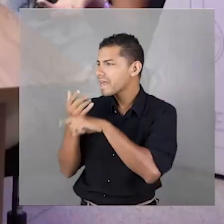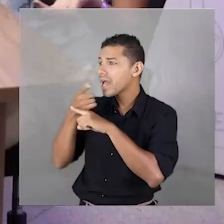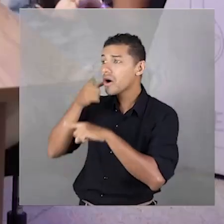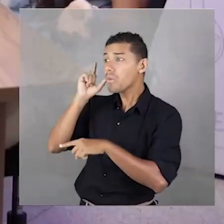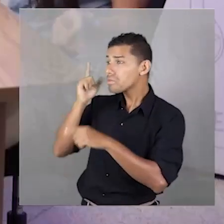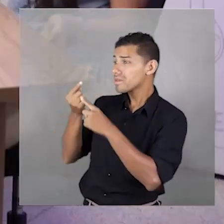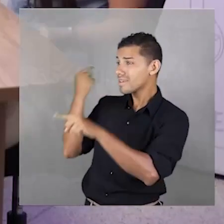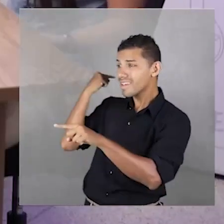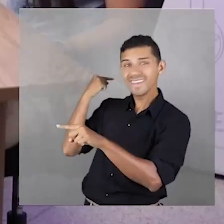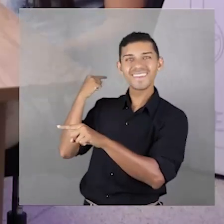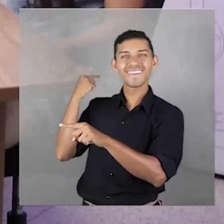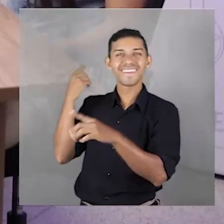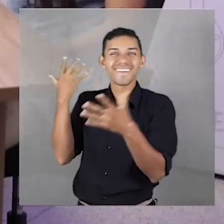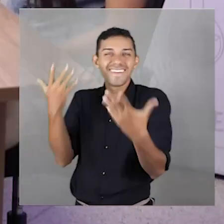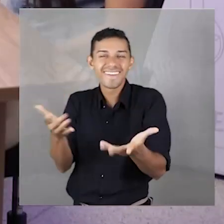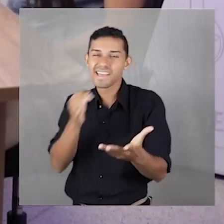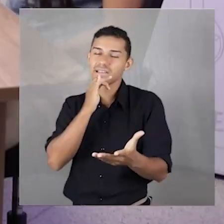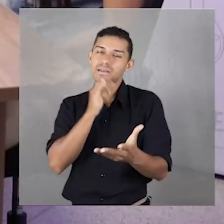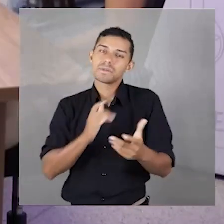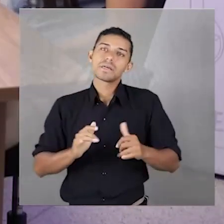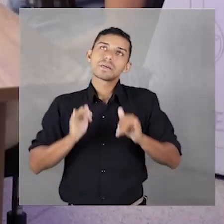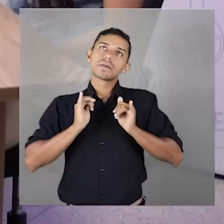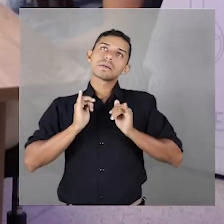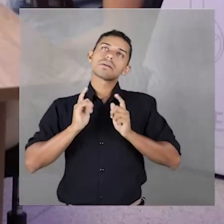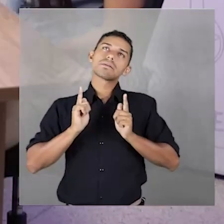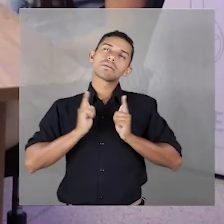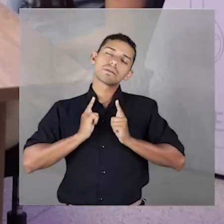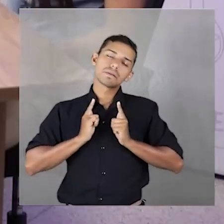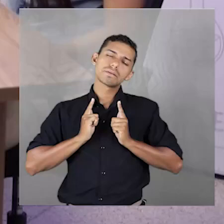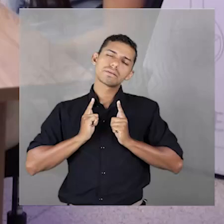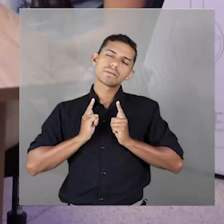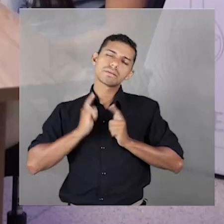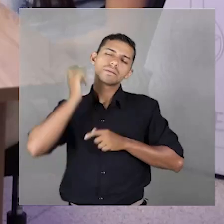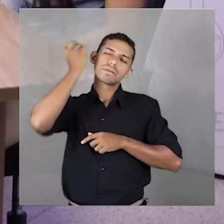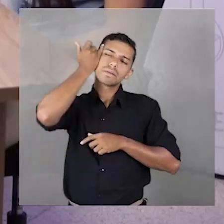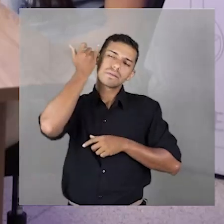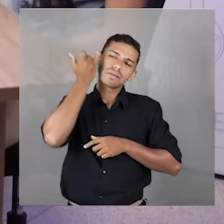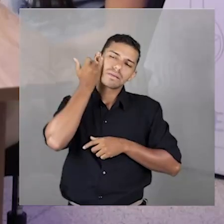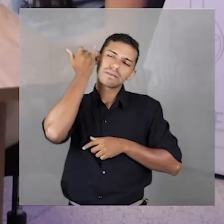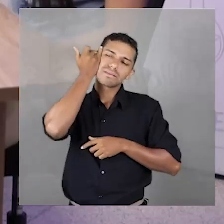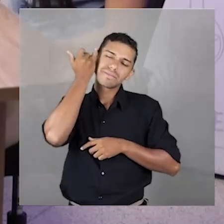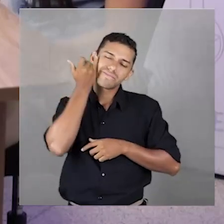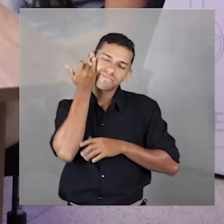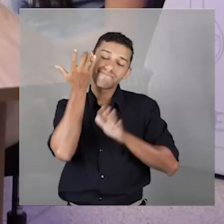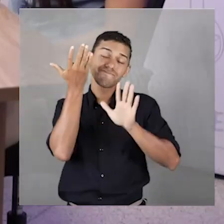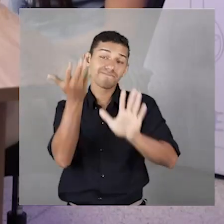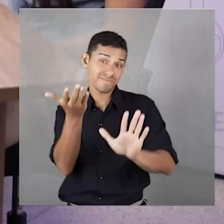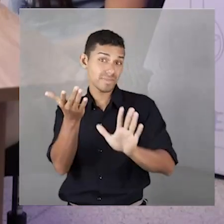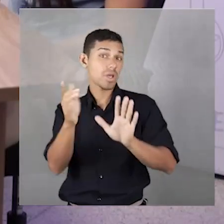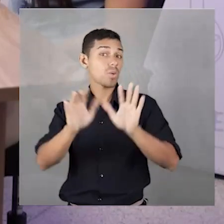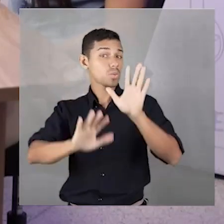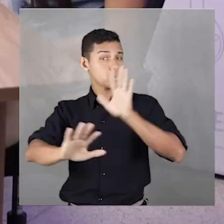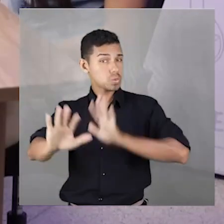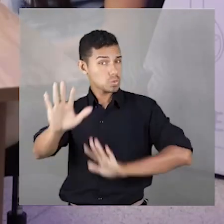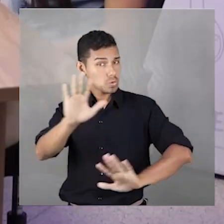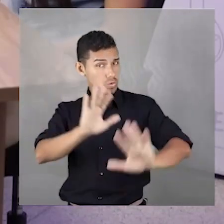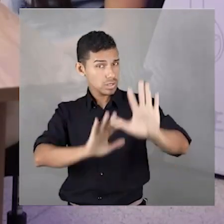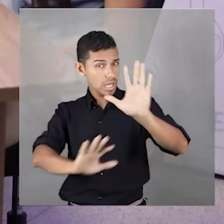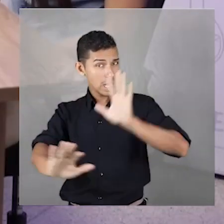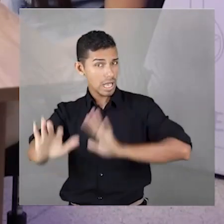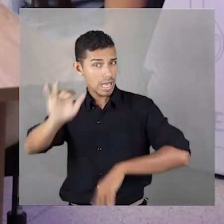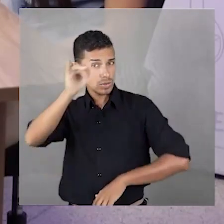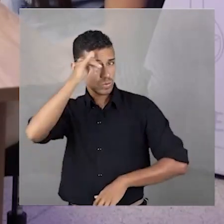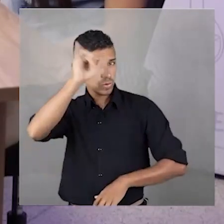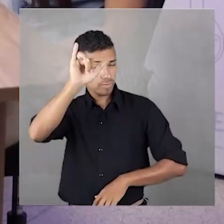as férias, aí tem o ponto do sedentarismo que pode influenciar, né? Então são pontos aí bem delicados assim que a gente pode